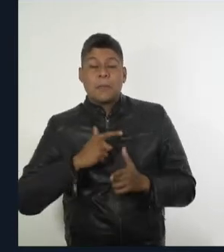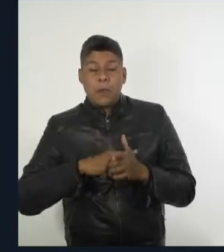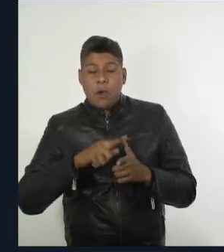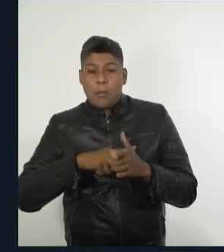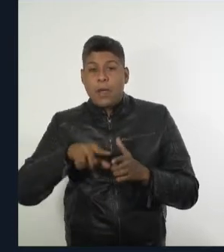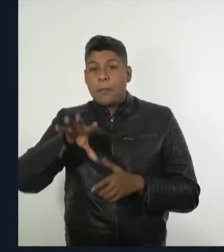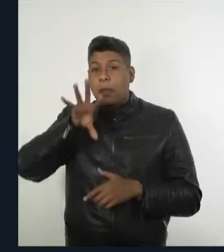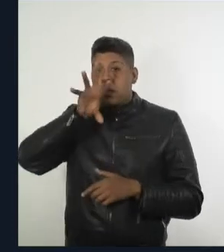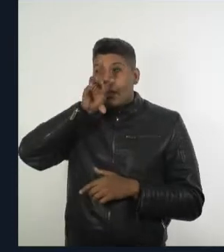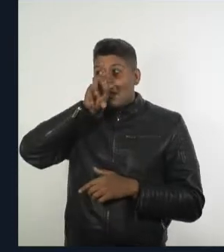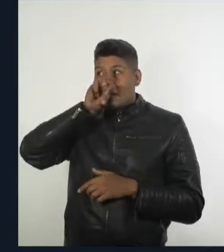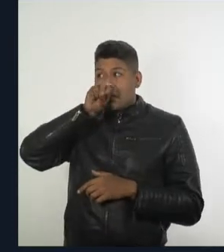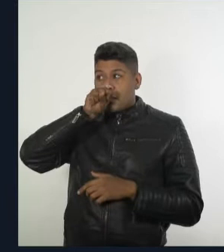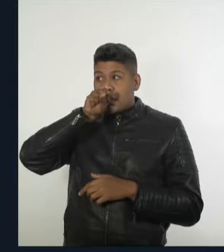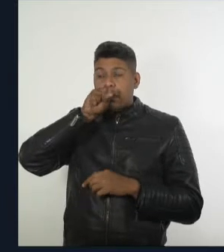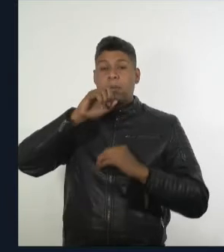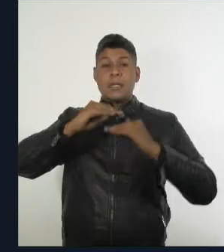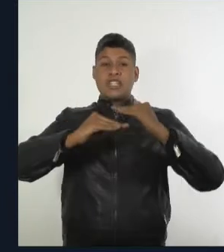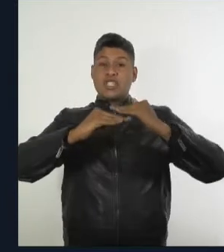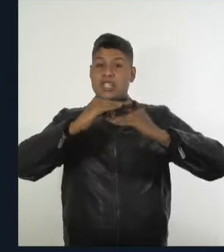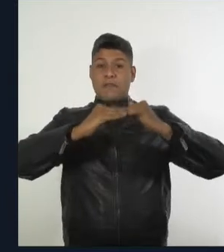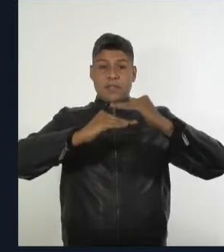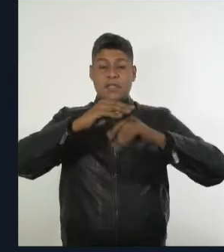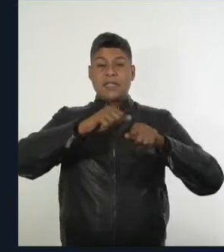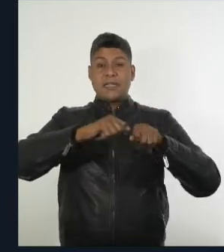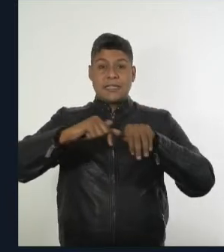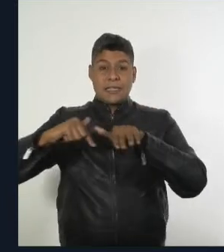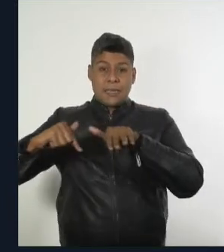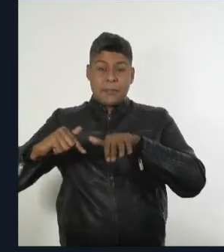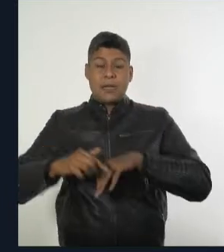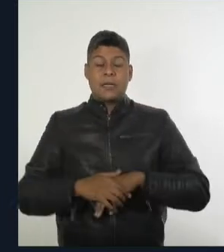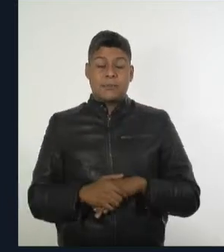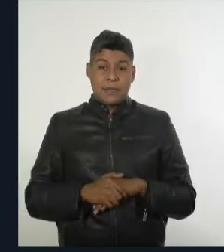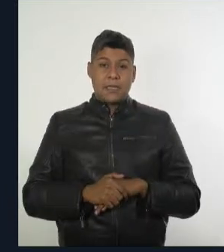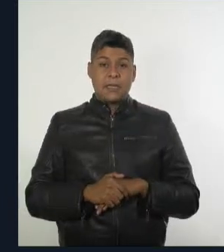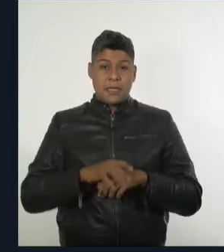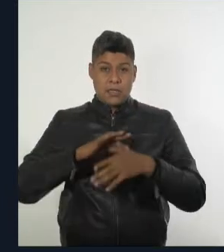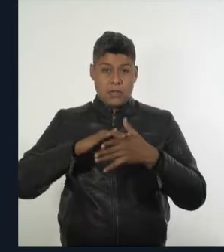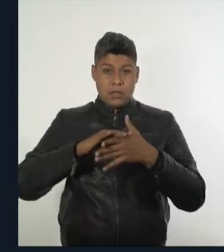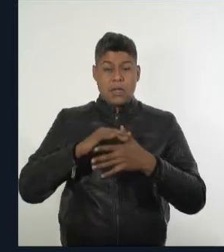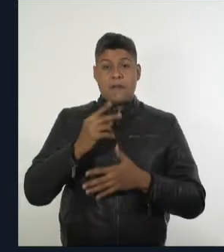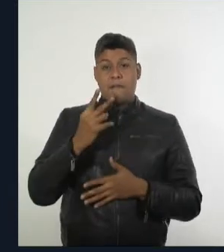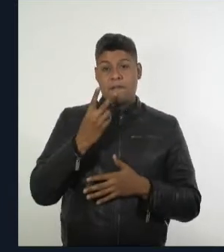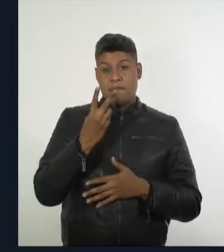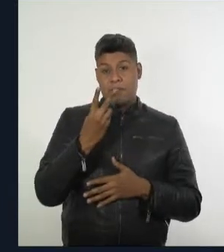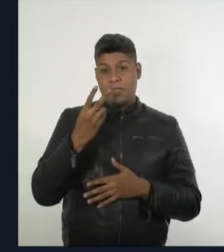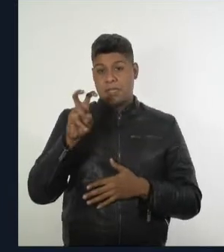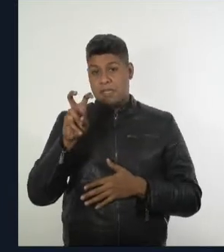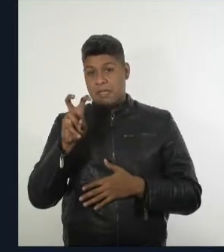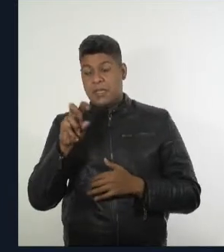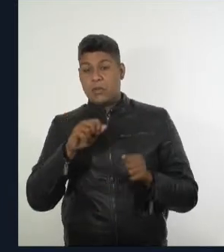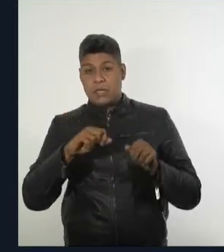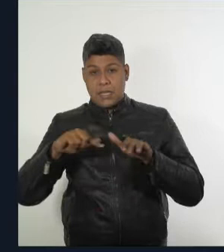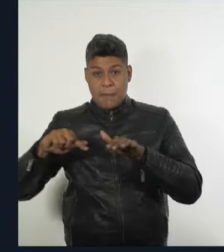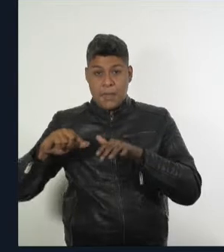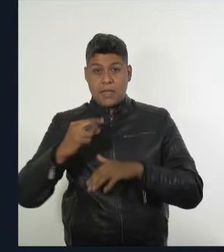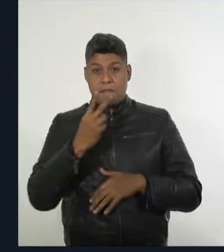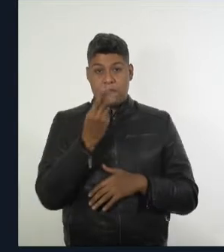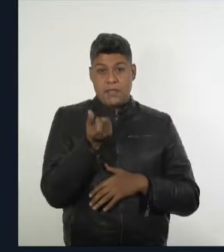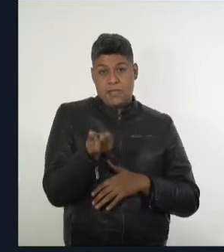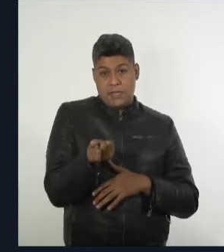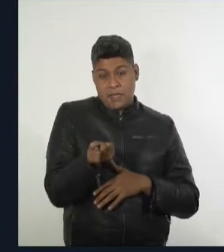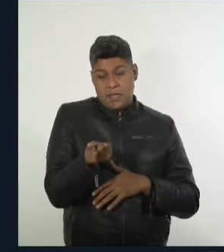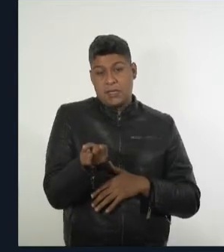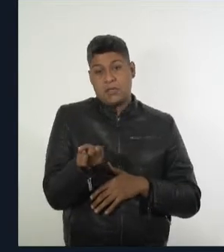respiratória, a estabilização nas semanas epidemiológica 25 e 26, o que